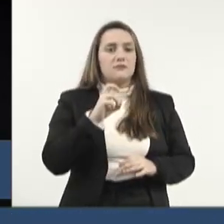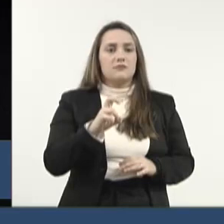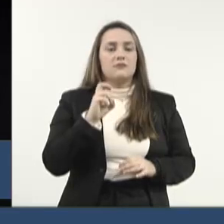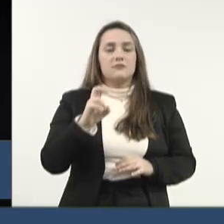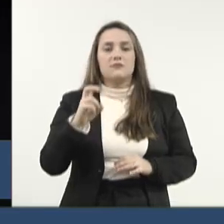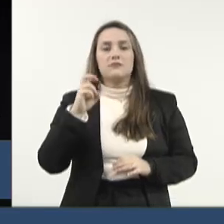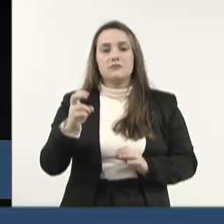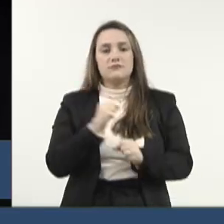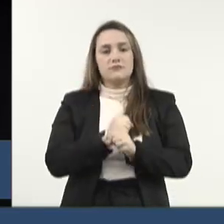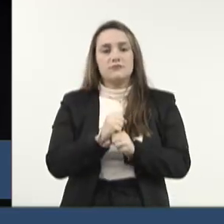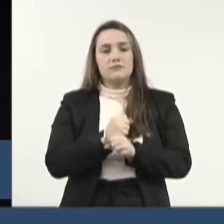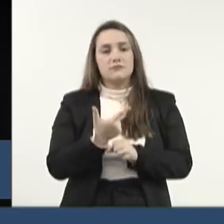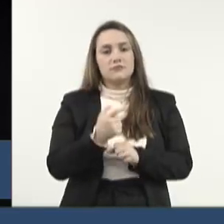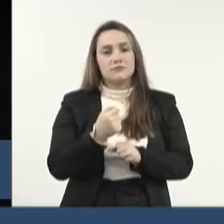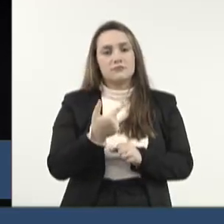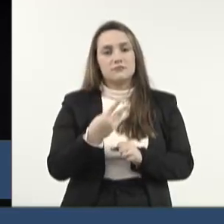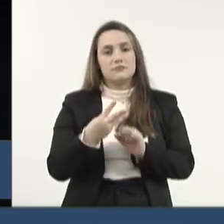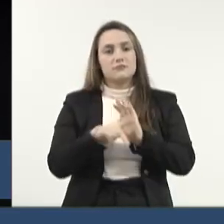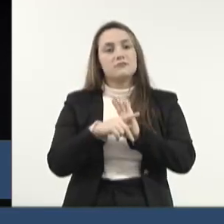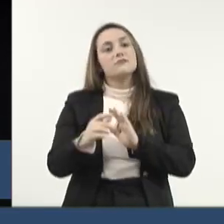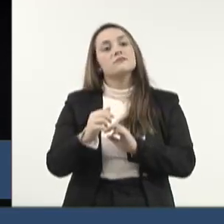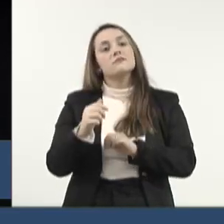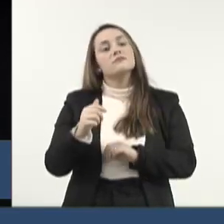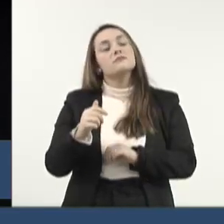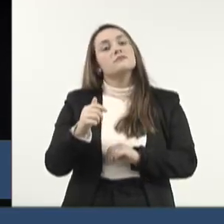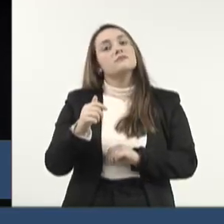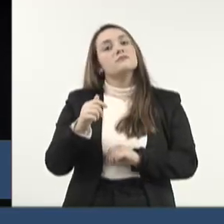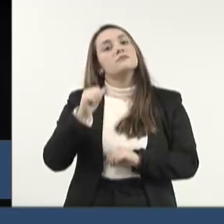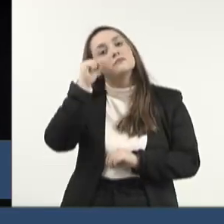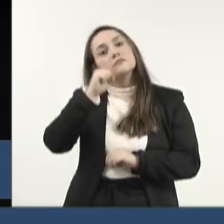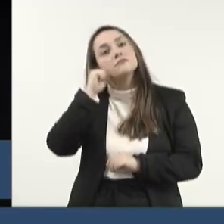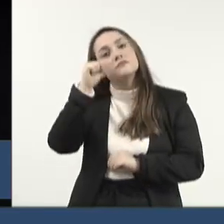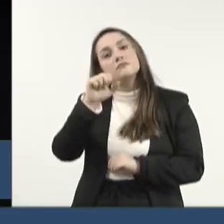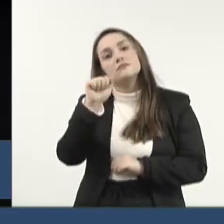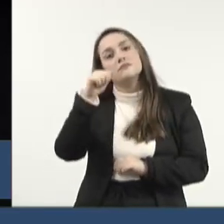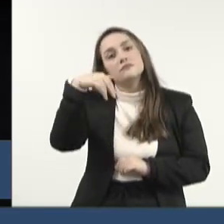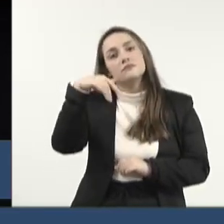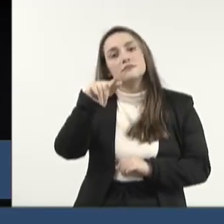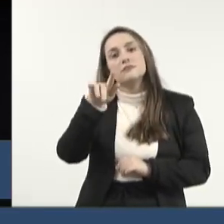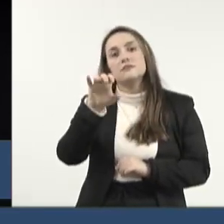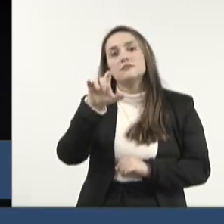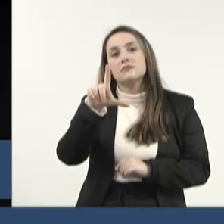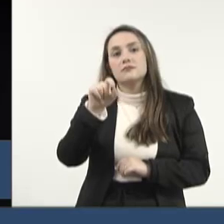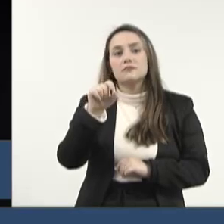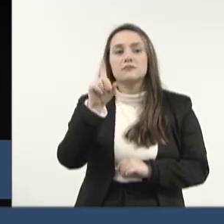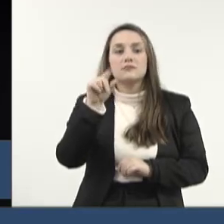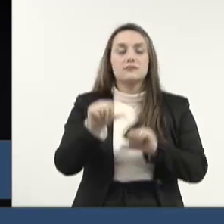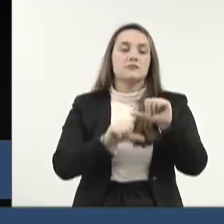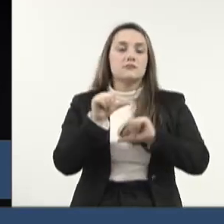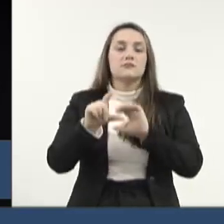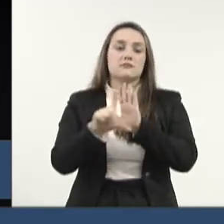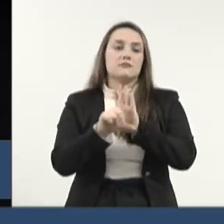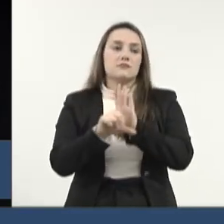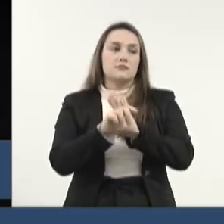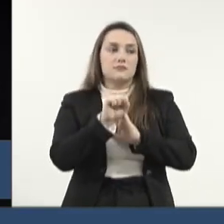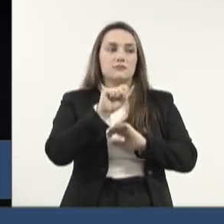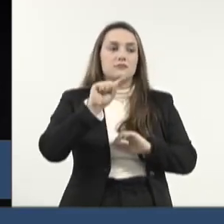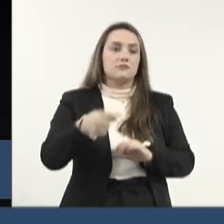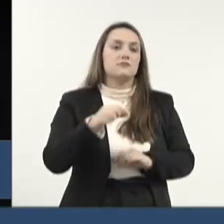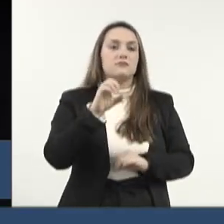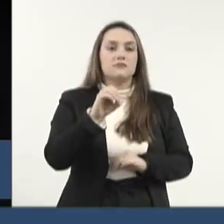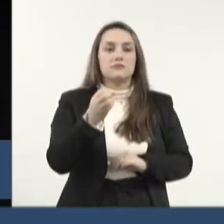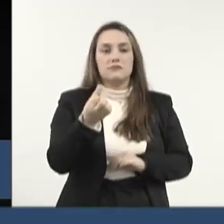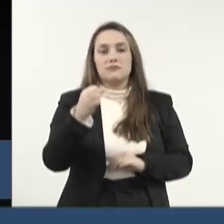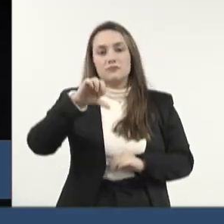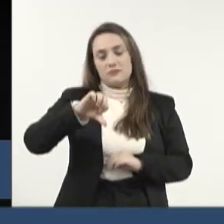de 2023, de autoria do senador Ângelo Coronel, PSD da Bahia, que altera a Lei 8.069